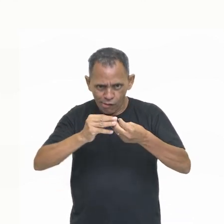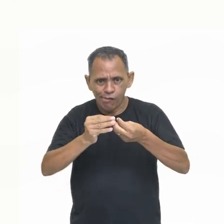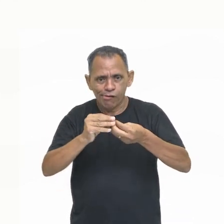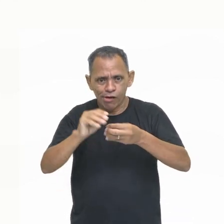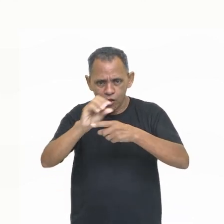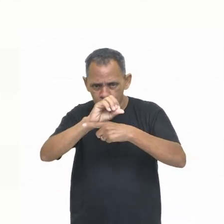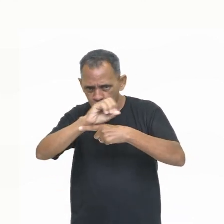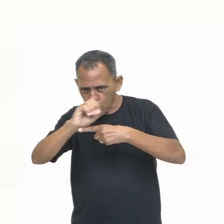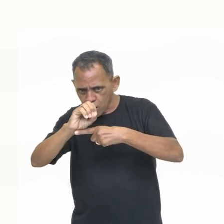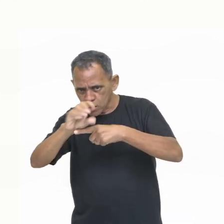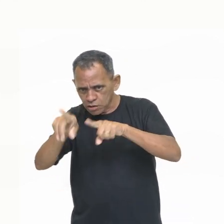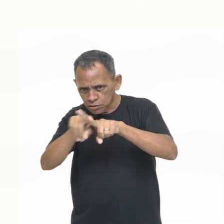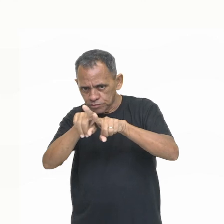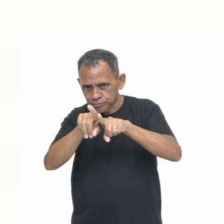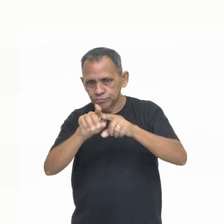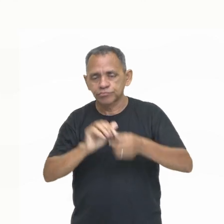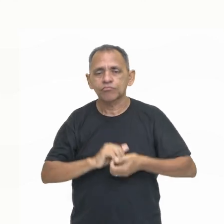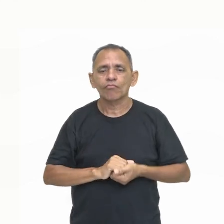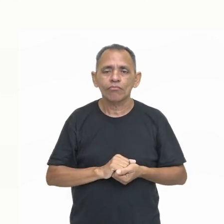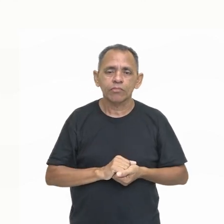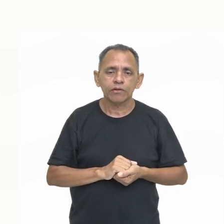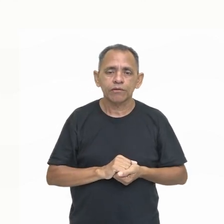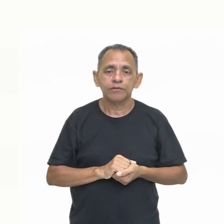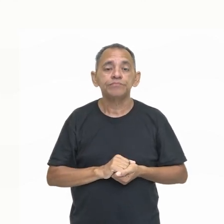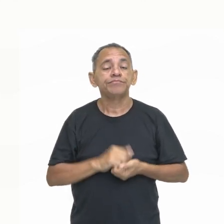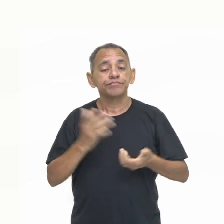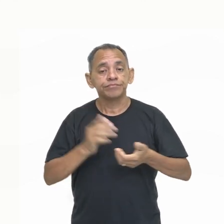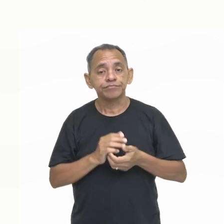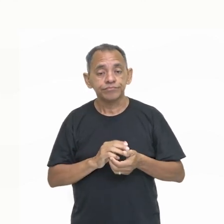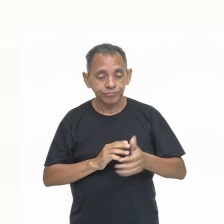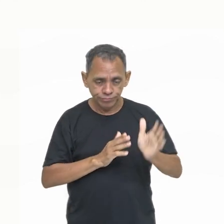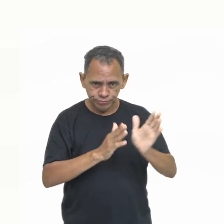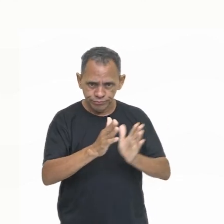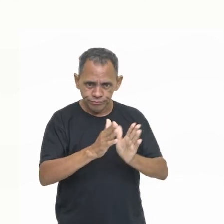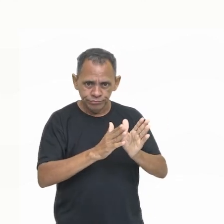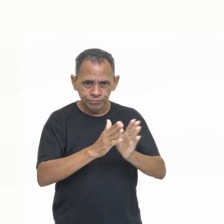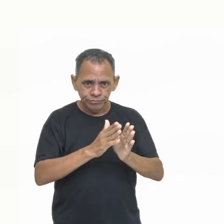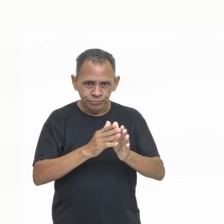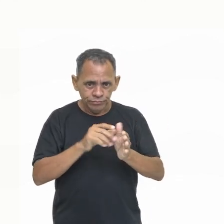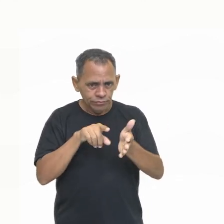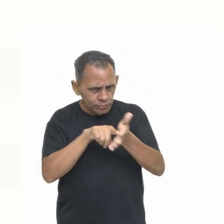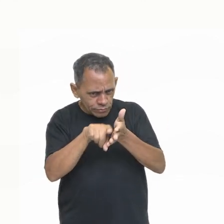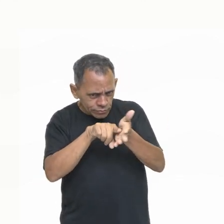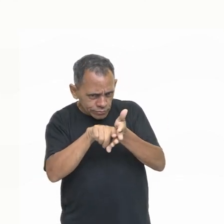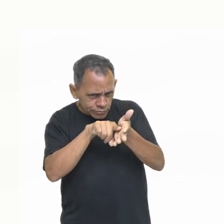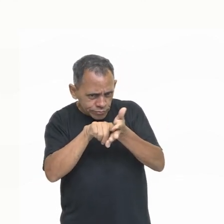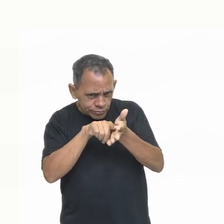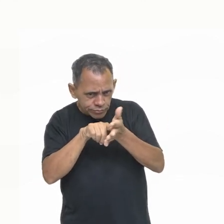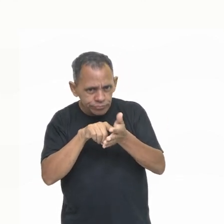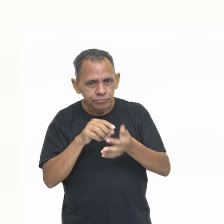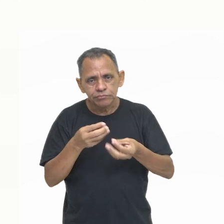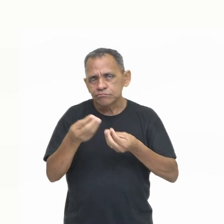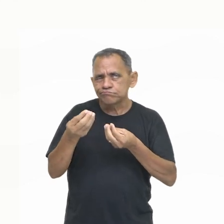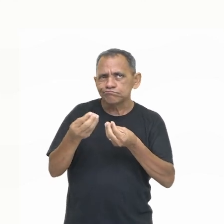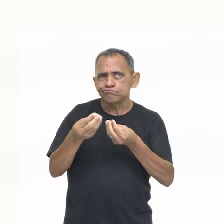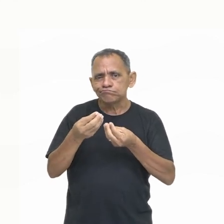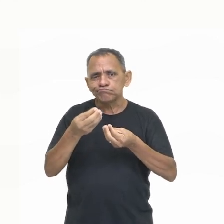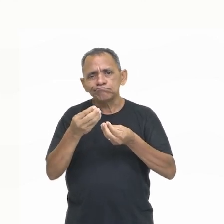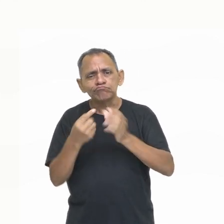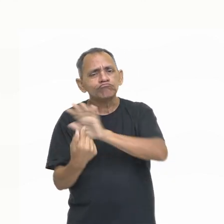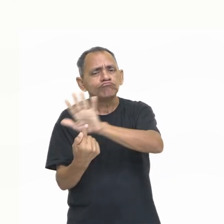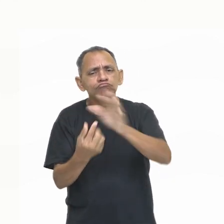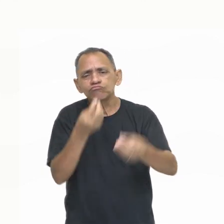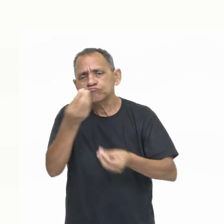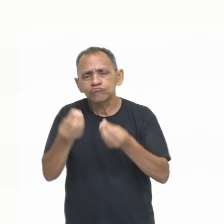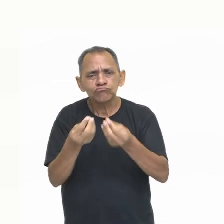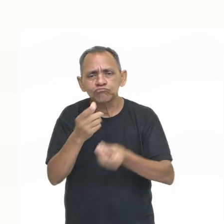orgânica. Aqui nessa parte do experimento, eles simularam como a água estaria nos oceanos, né? Nós